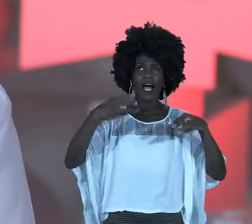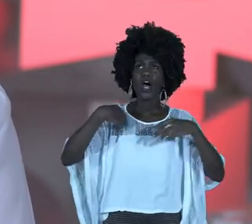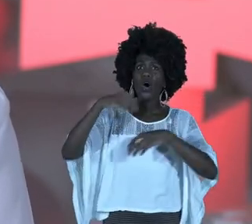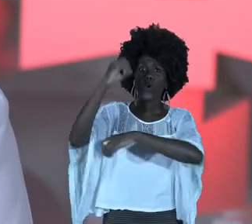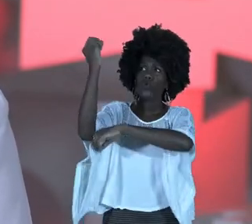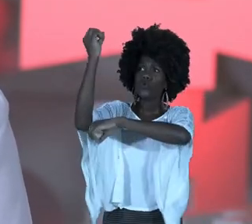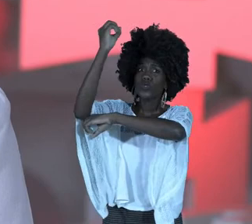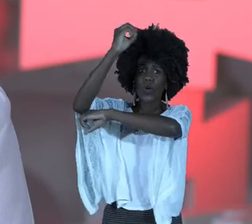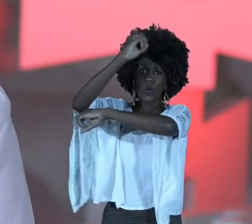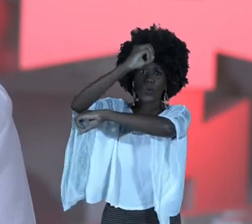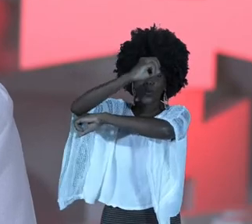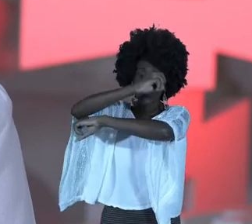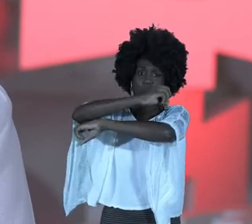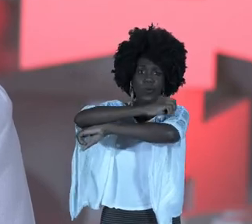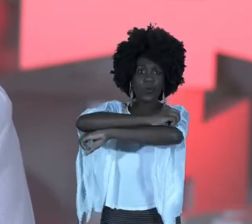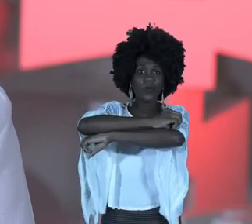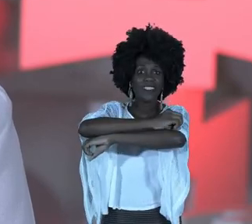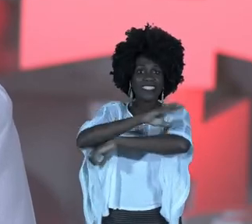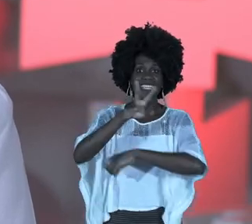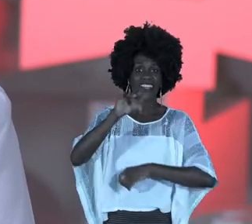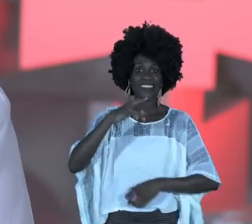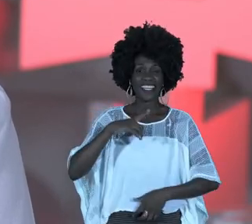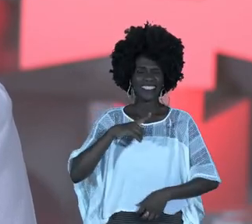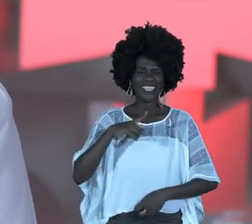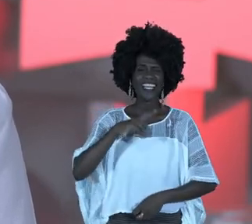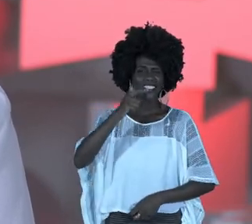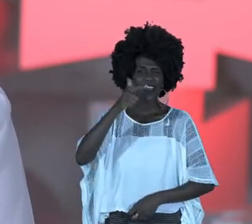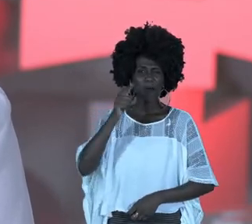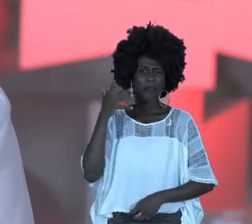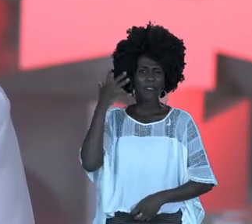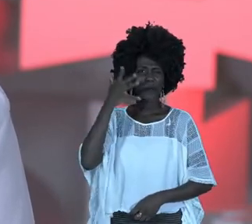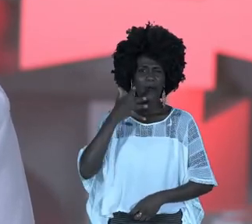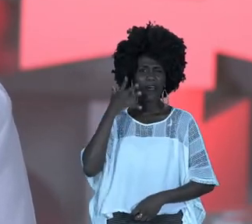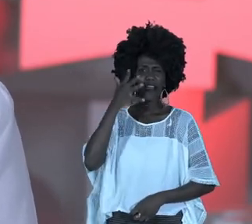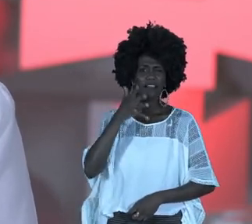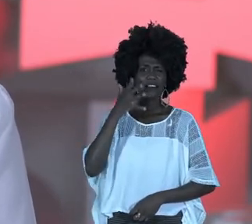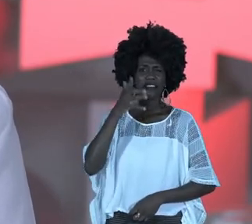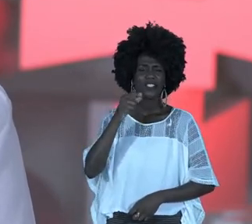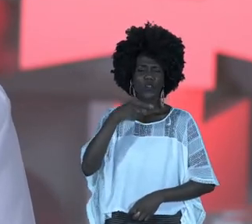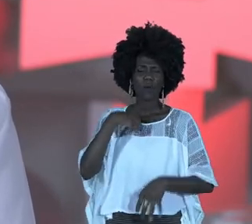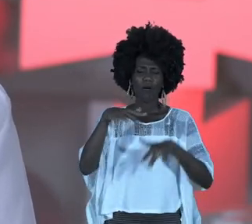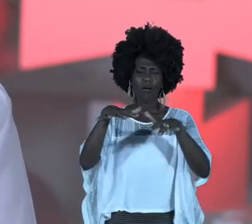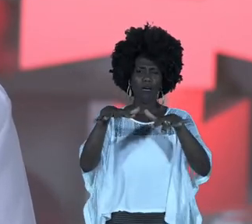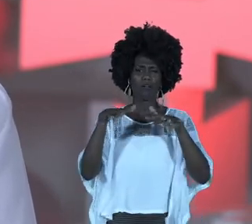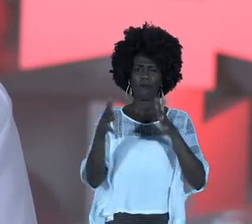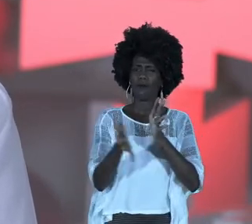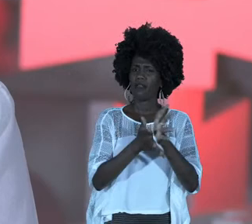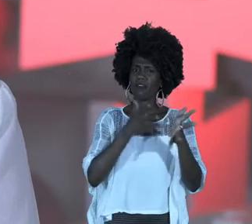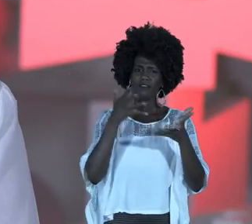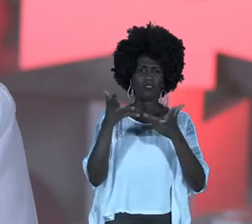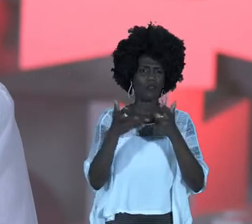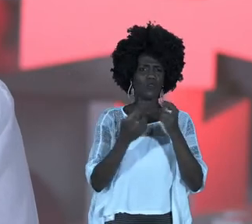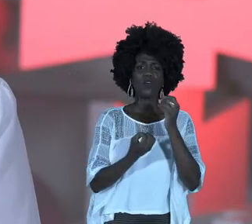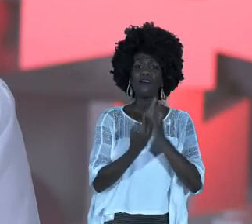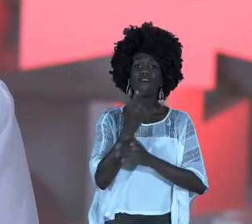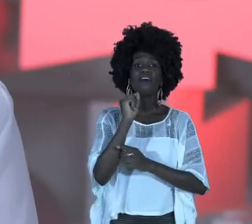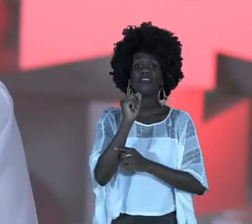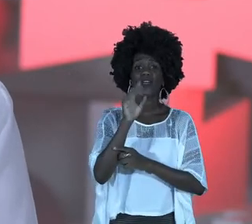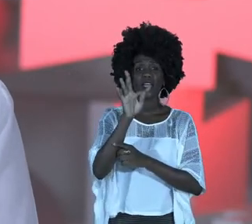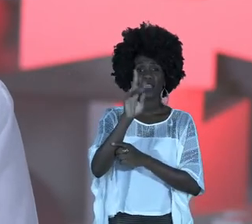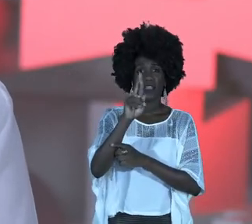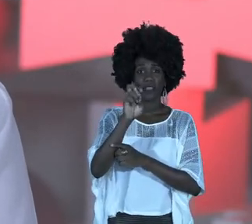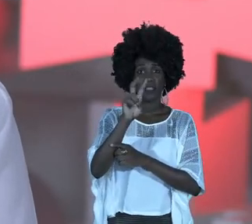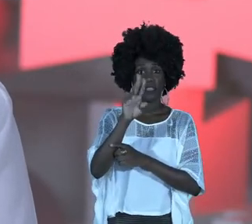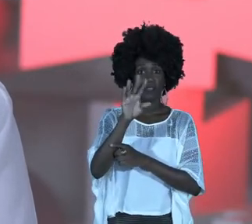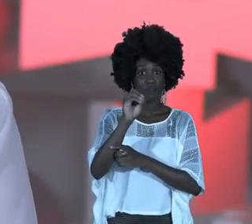atividade relacionada a esse evento maravilhoso produzido pela Trevo, Oficinas do MAM. As oficinas do MAM